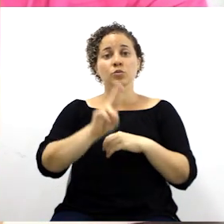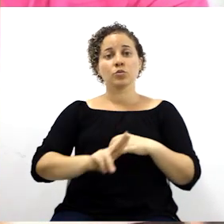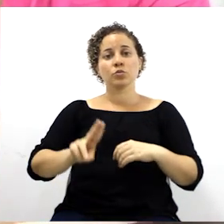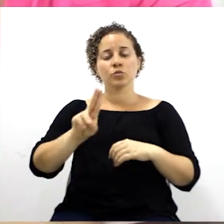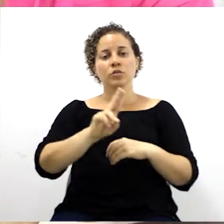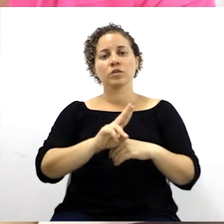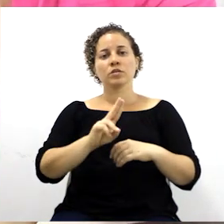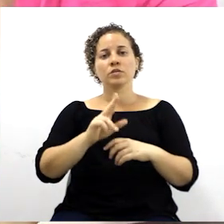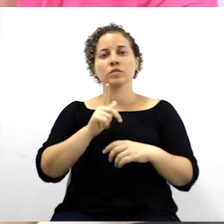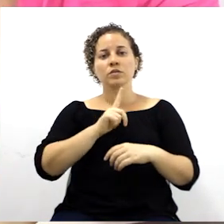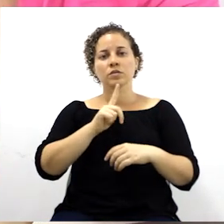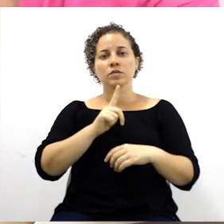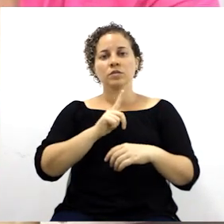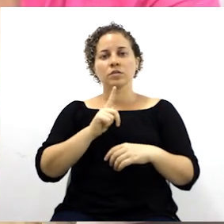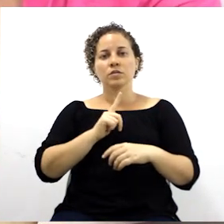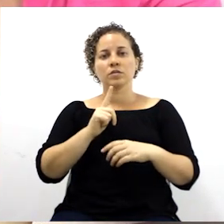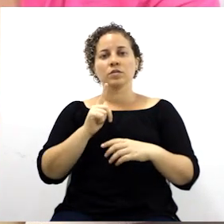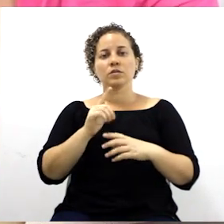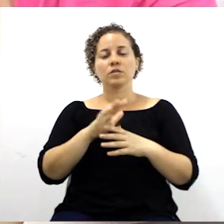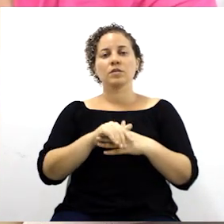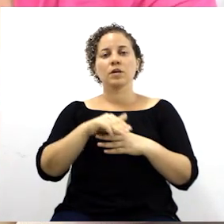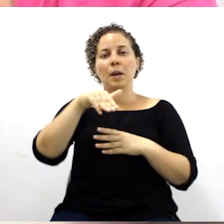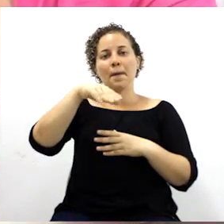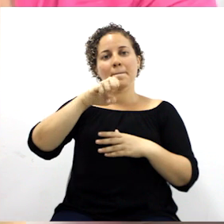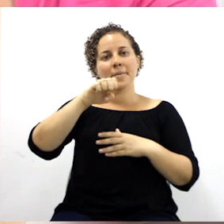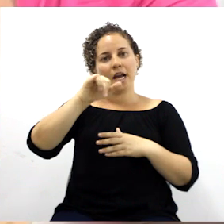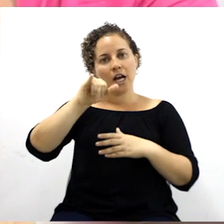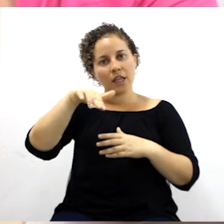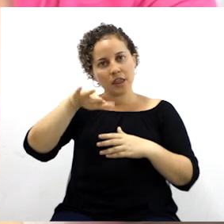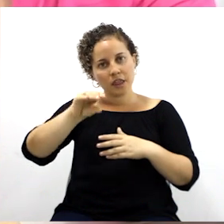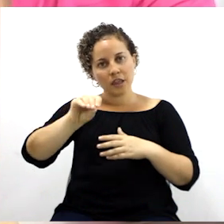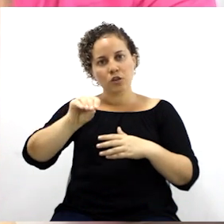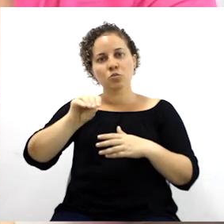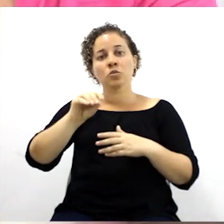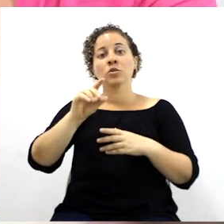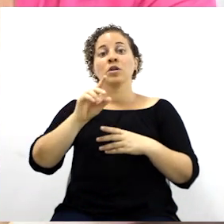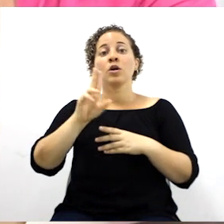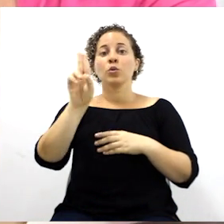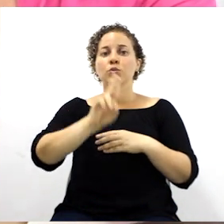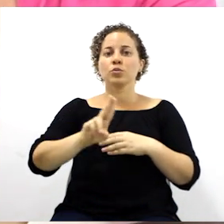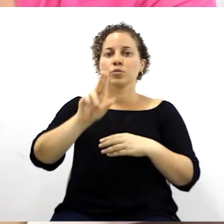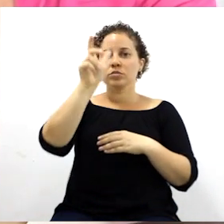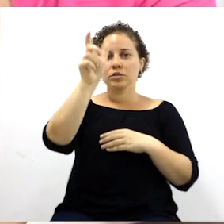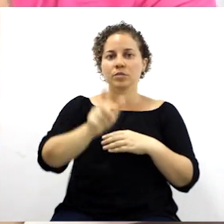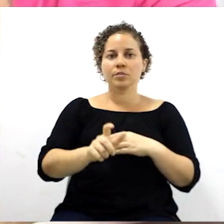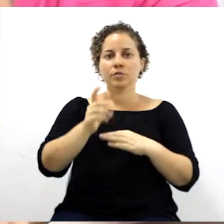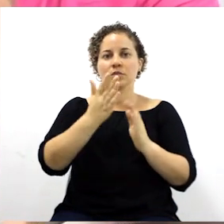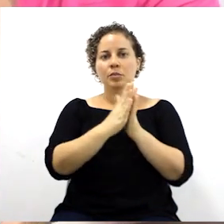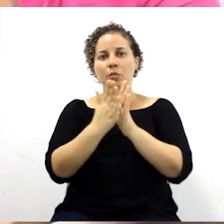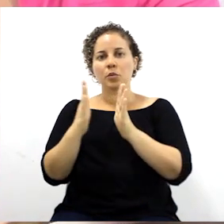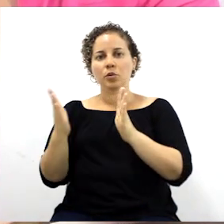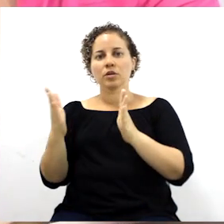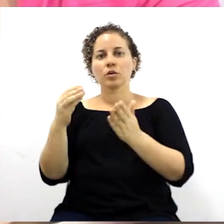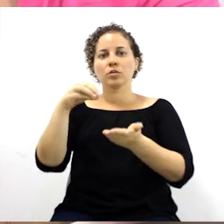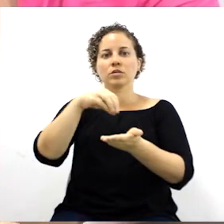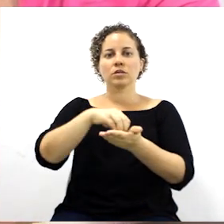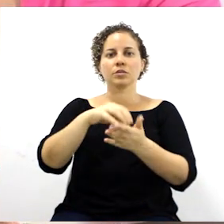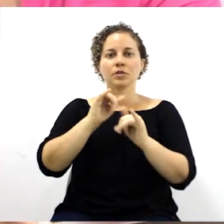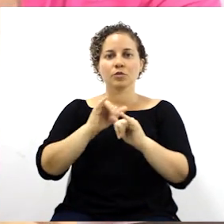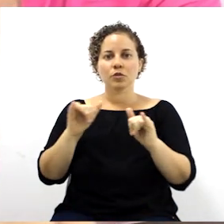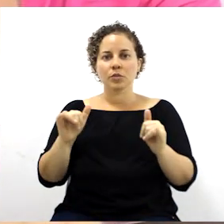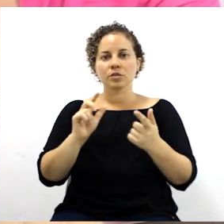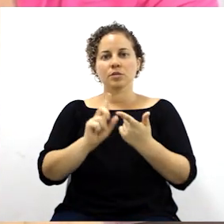ela consiste em estabelecer mecanismos para conhecer melhor os usuários que fazem uso da biblioteca ou da unidade de